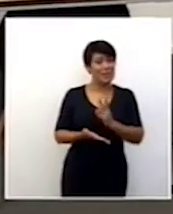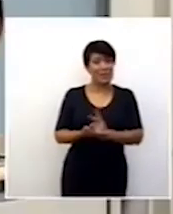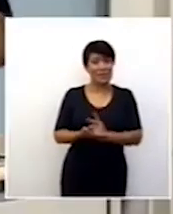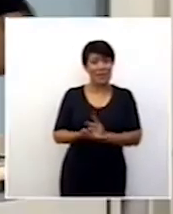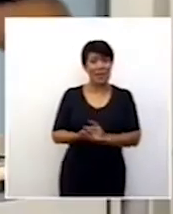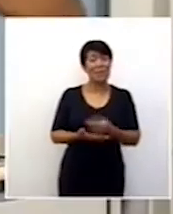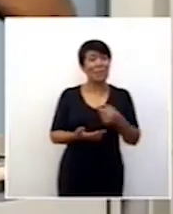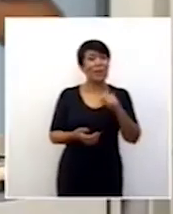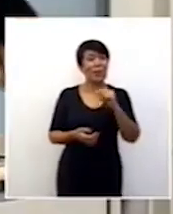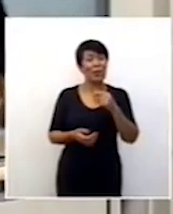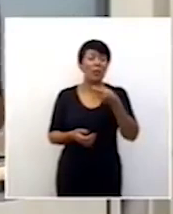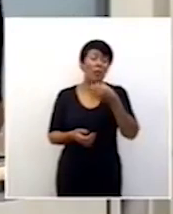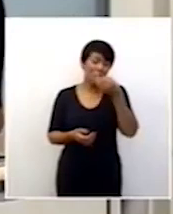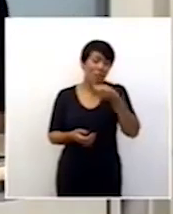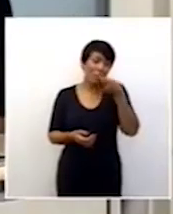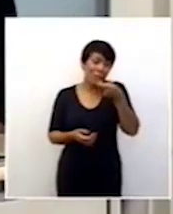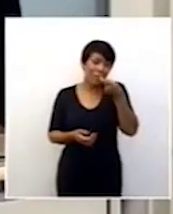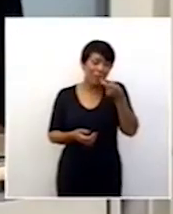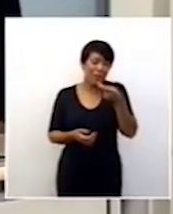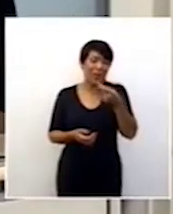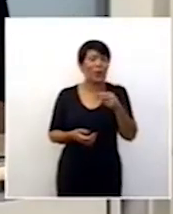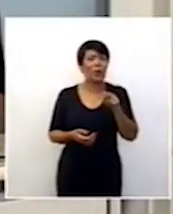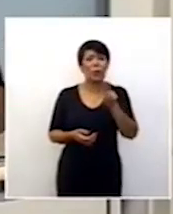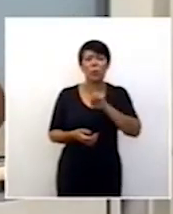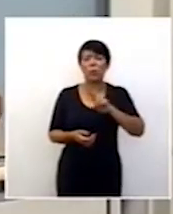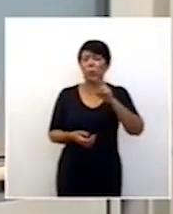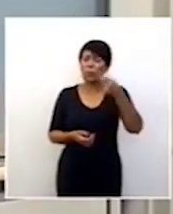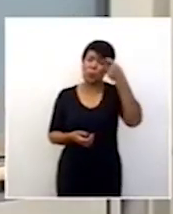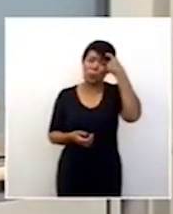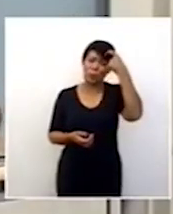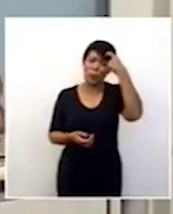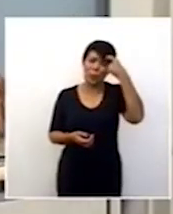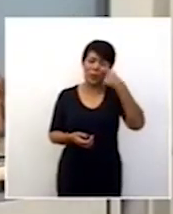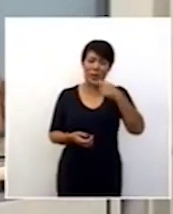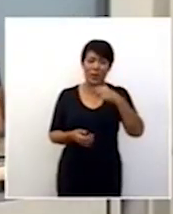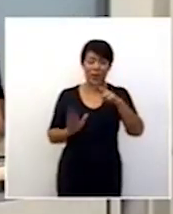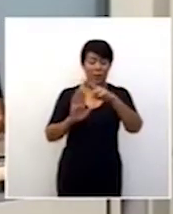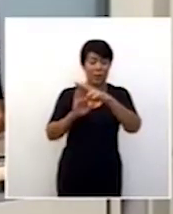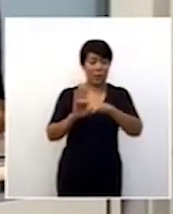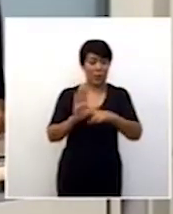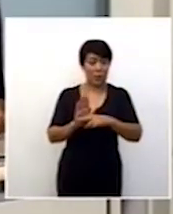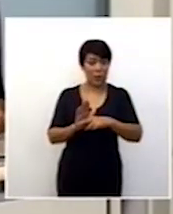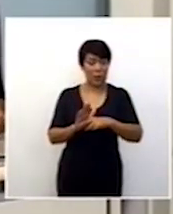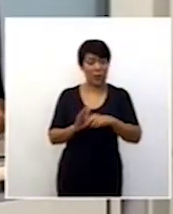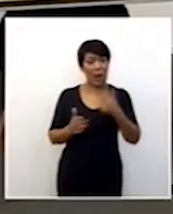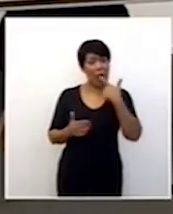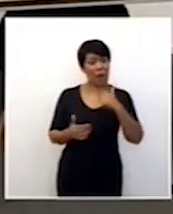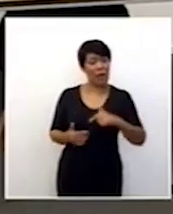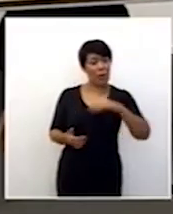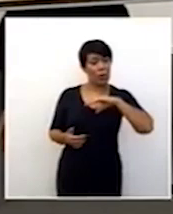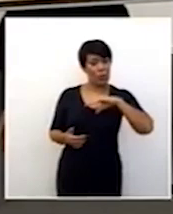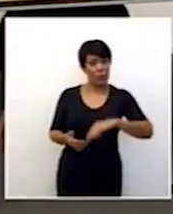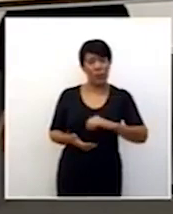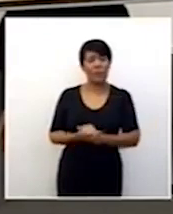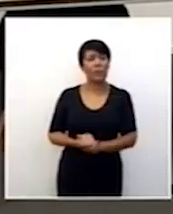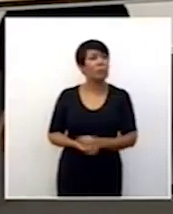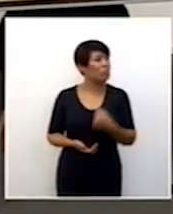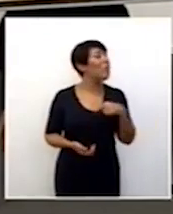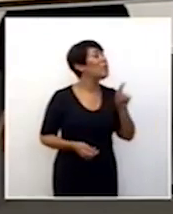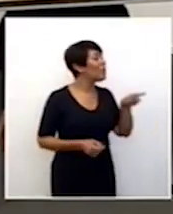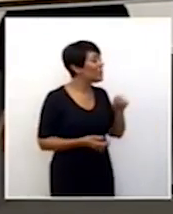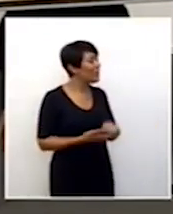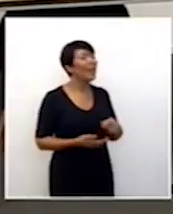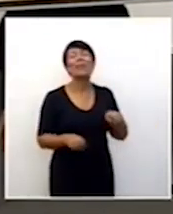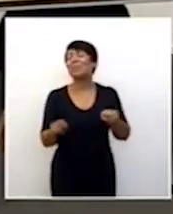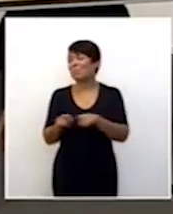eu não comente sobre fazer o uso consciente e reflexivo da norma padrão. E você? Todas as aulas, porque a